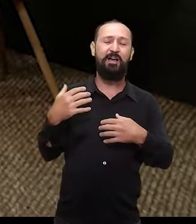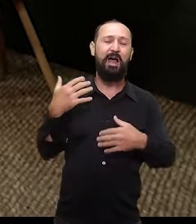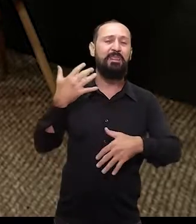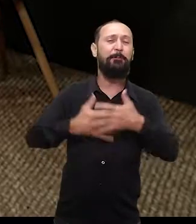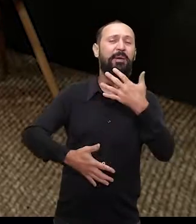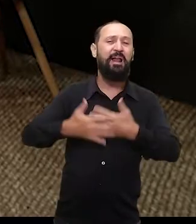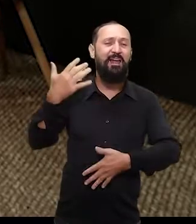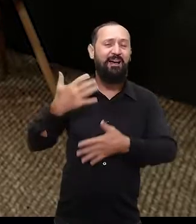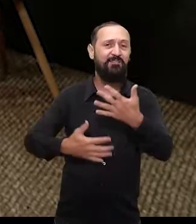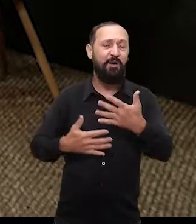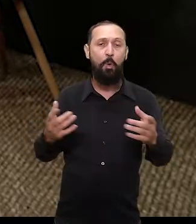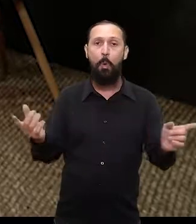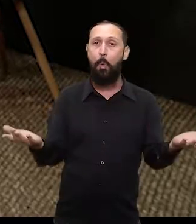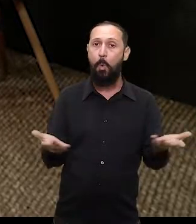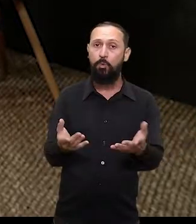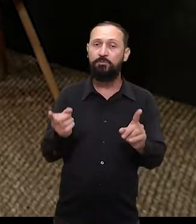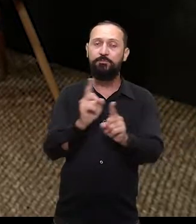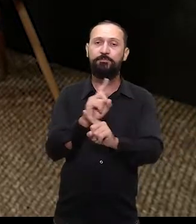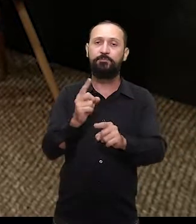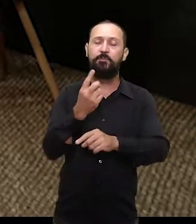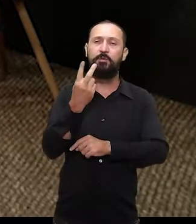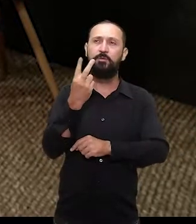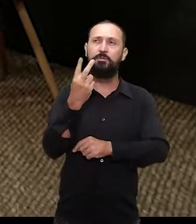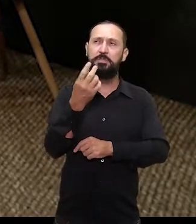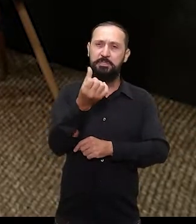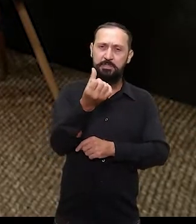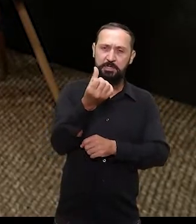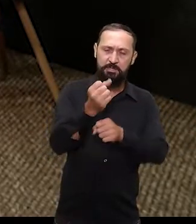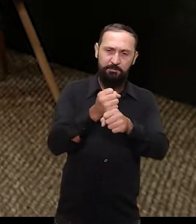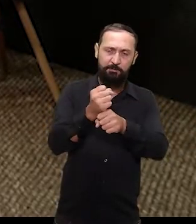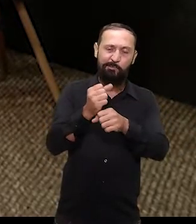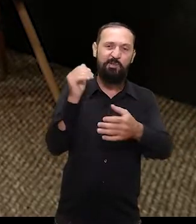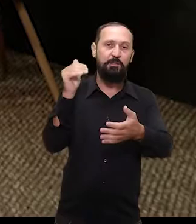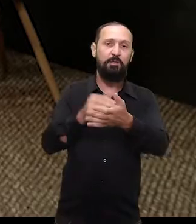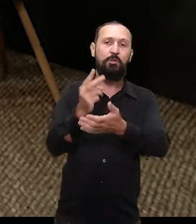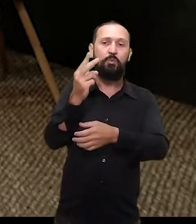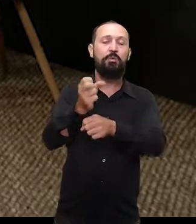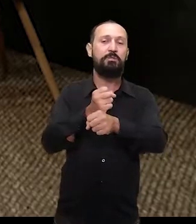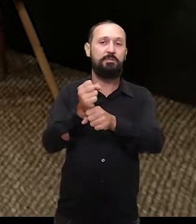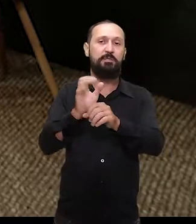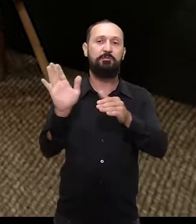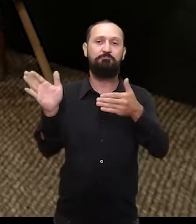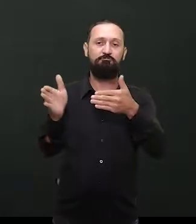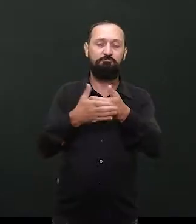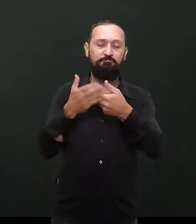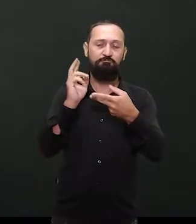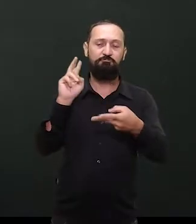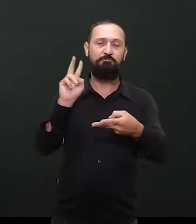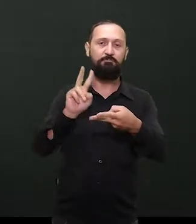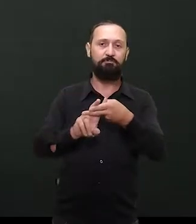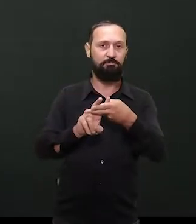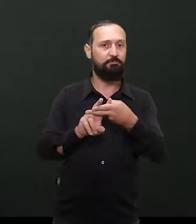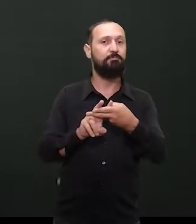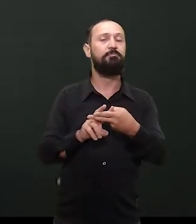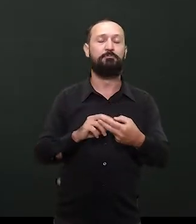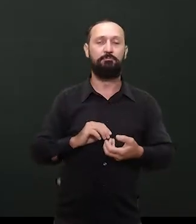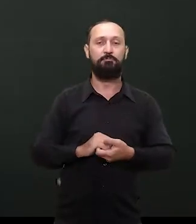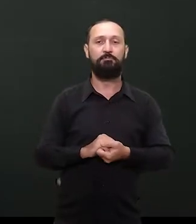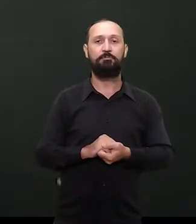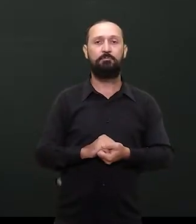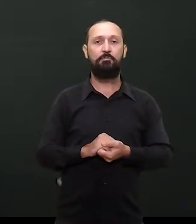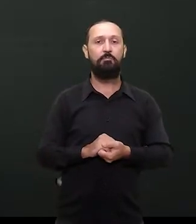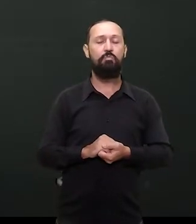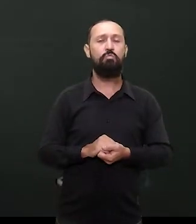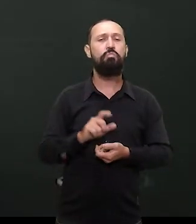perturbação da Tranquilidade agora ela é de 2 de seis meses a dois anos de reclusão então